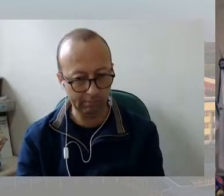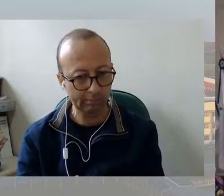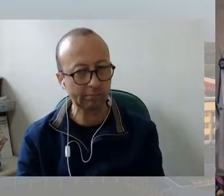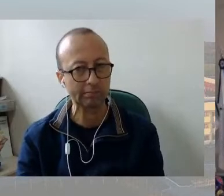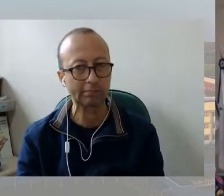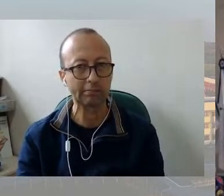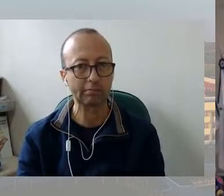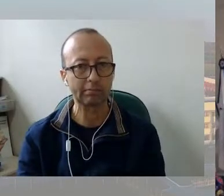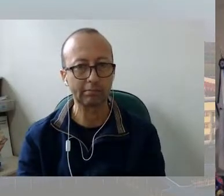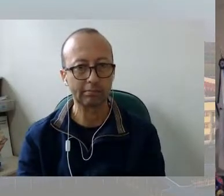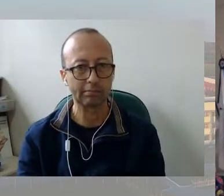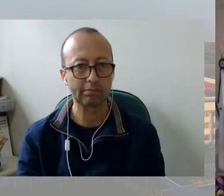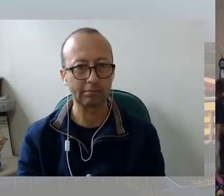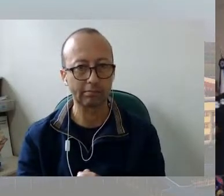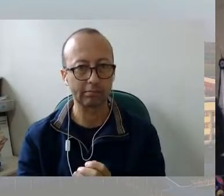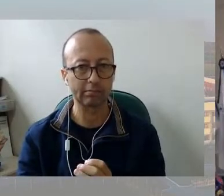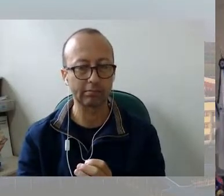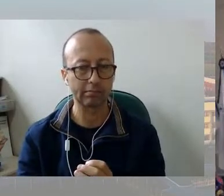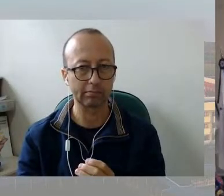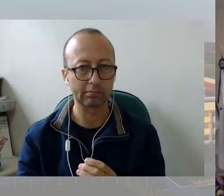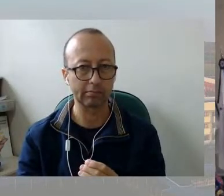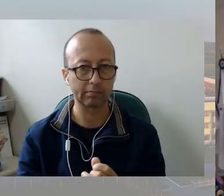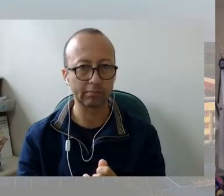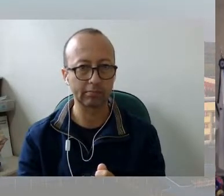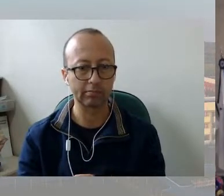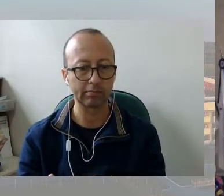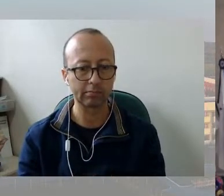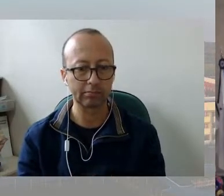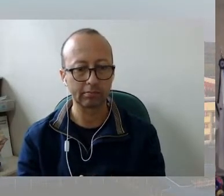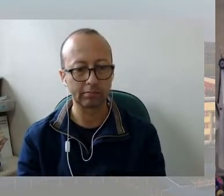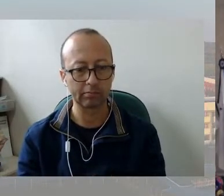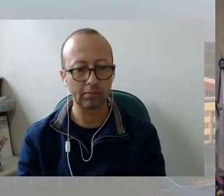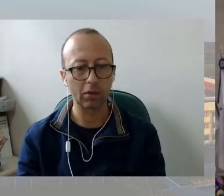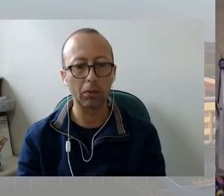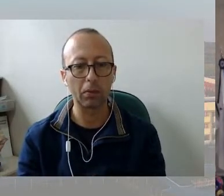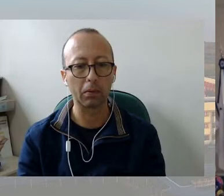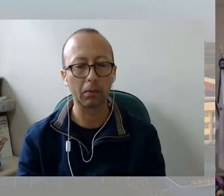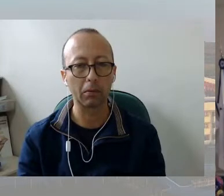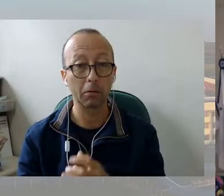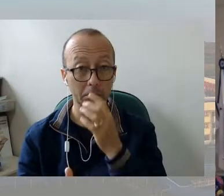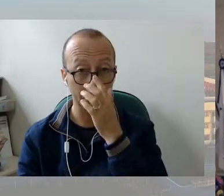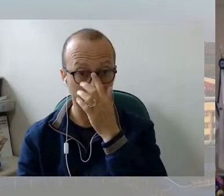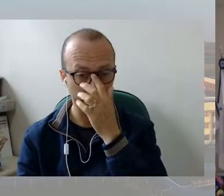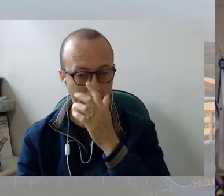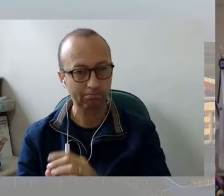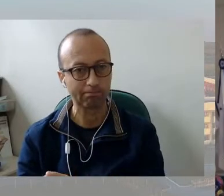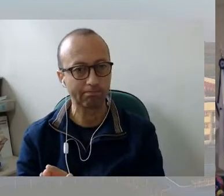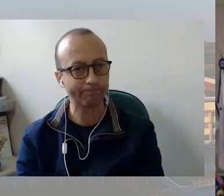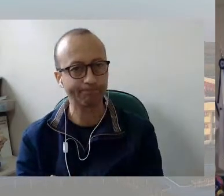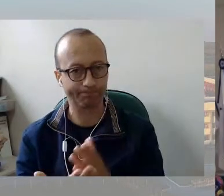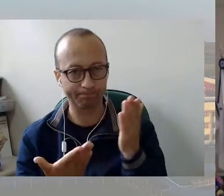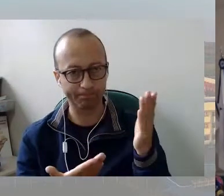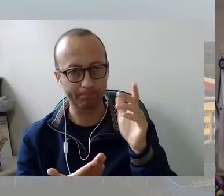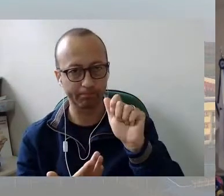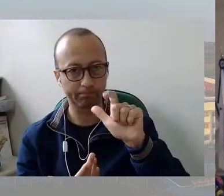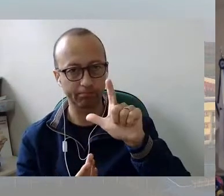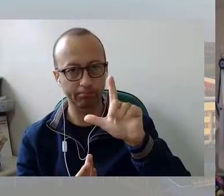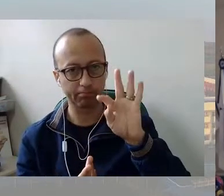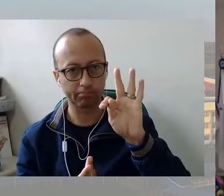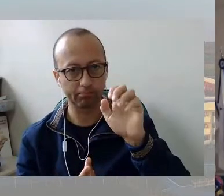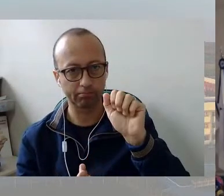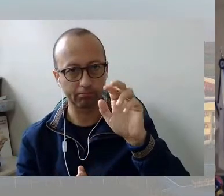Altacir, por favor. Bom, é muito difícil falar sobre esse tema, né? Mas eu não